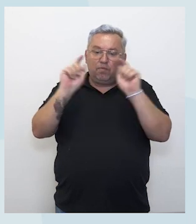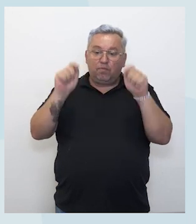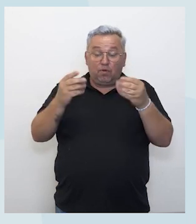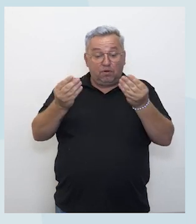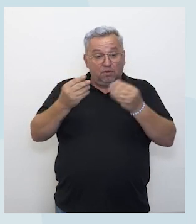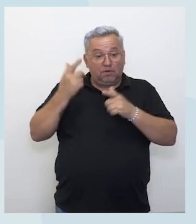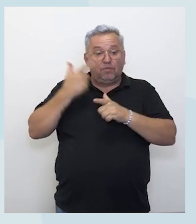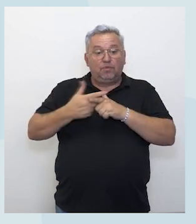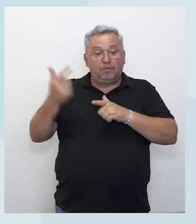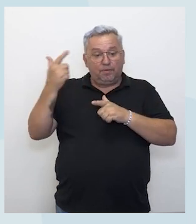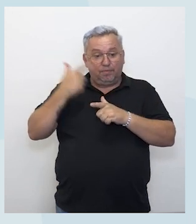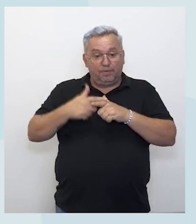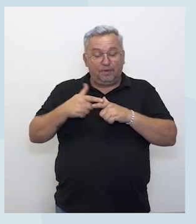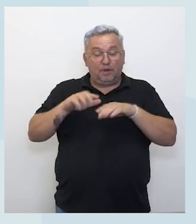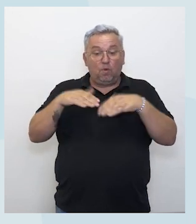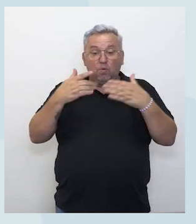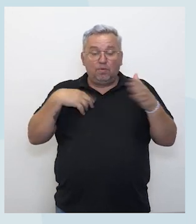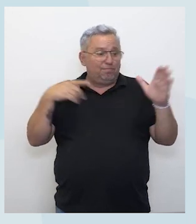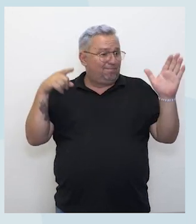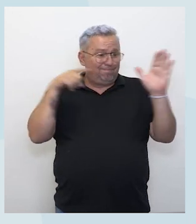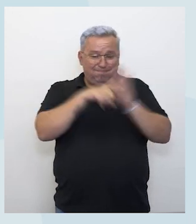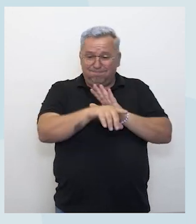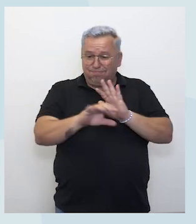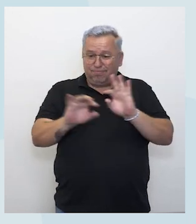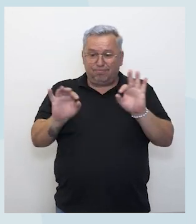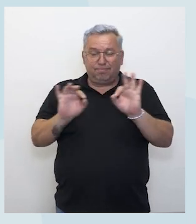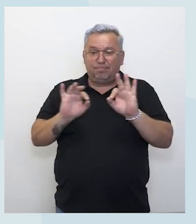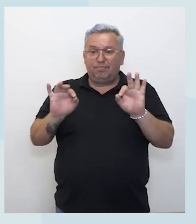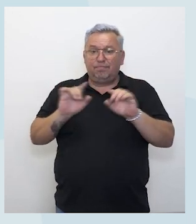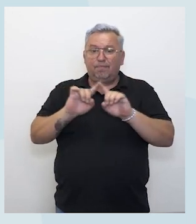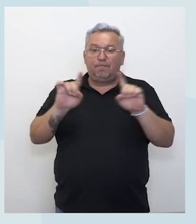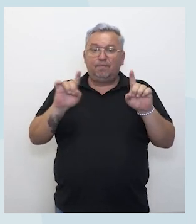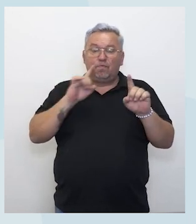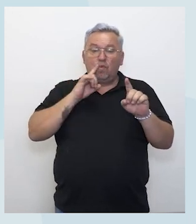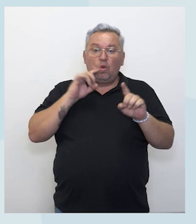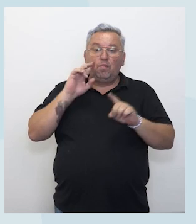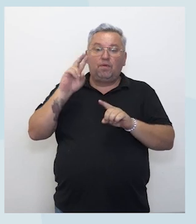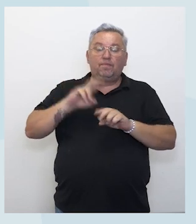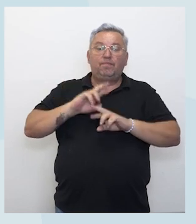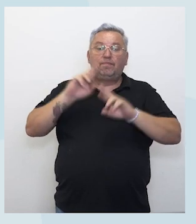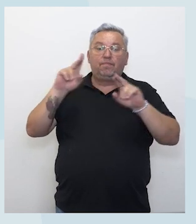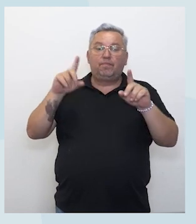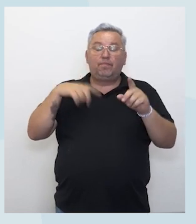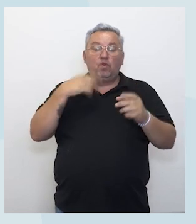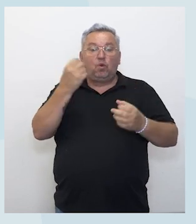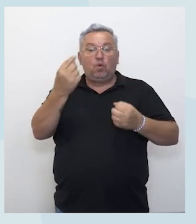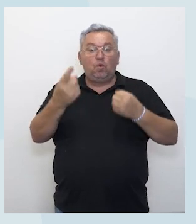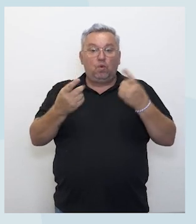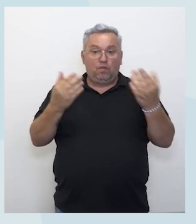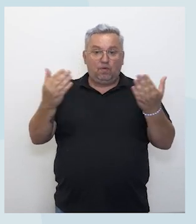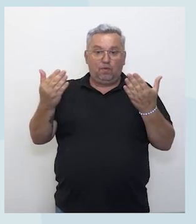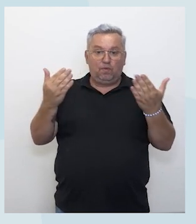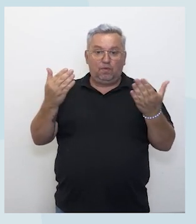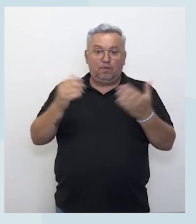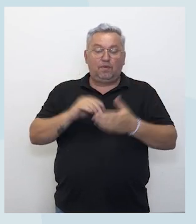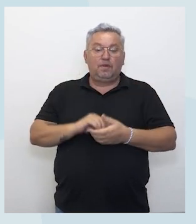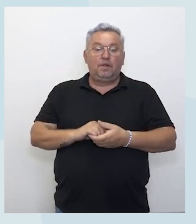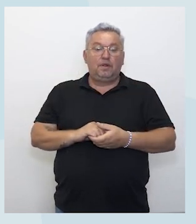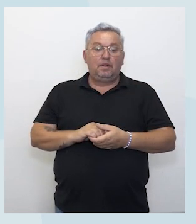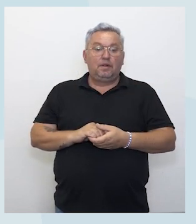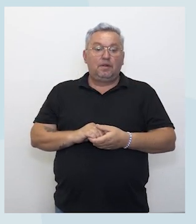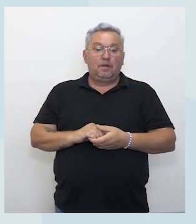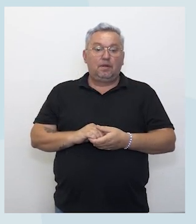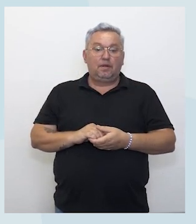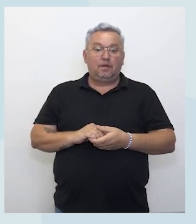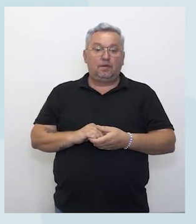problema quando a gente não questiona certos aspectos. Então, bora ver a diferença entre um e outro. Vamos lá, Fabi.